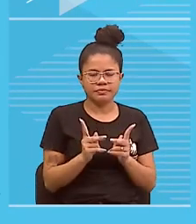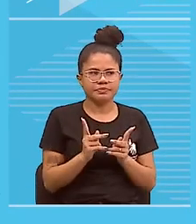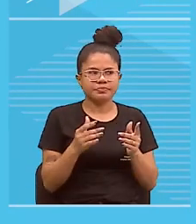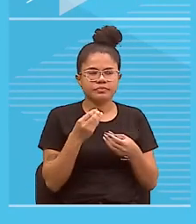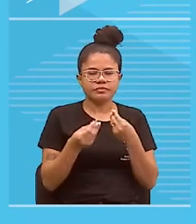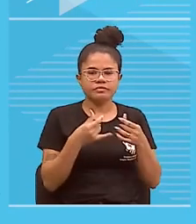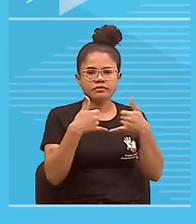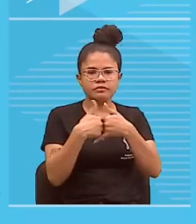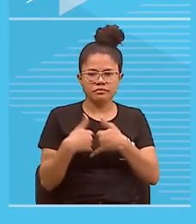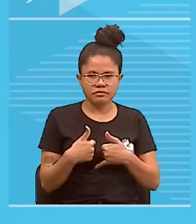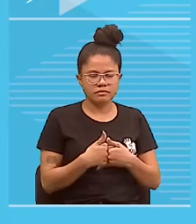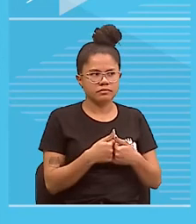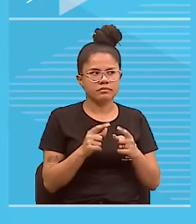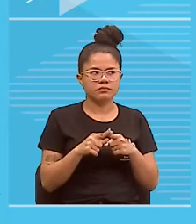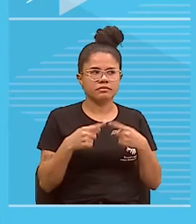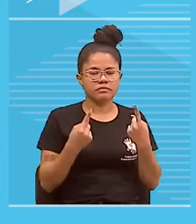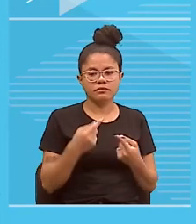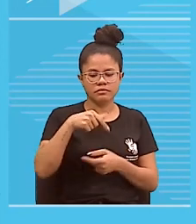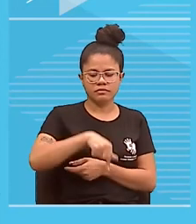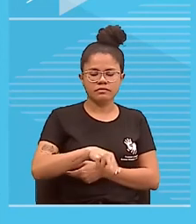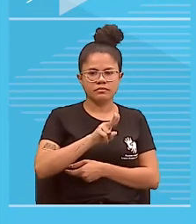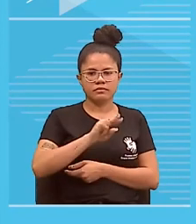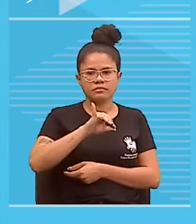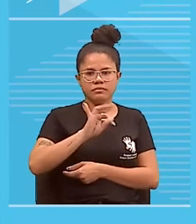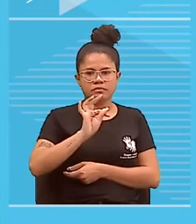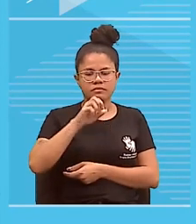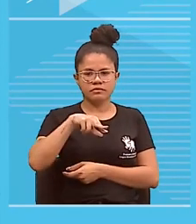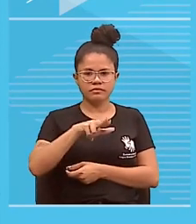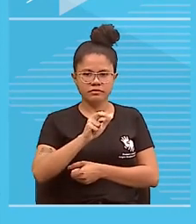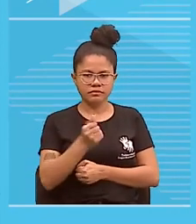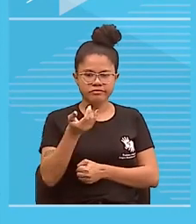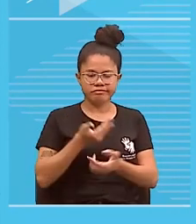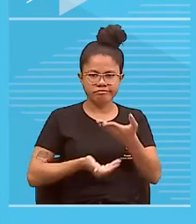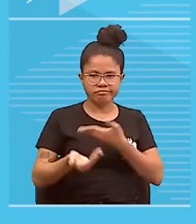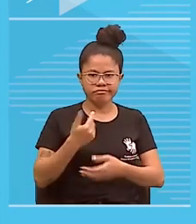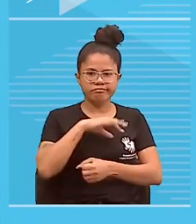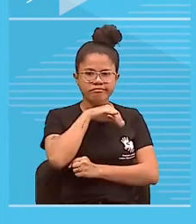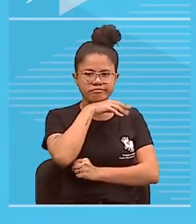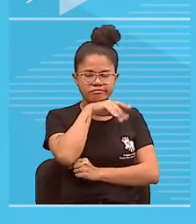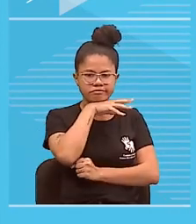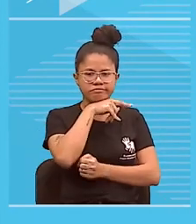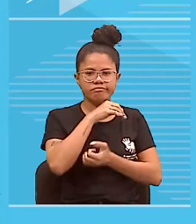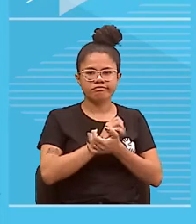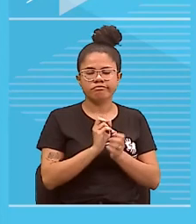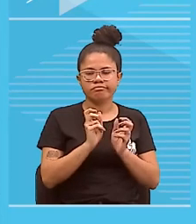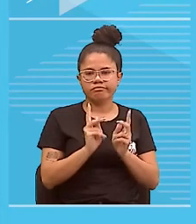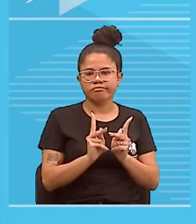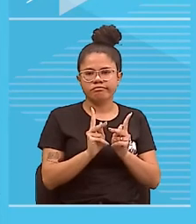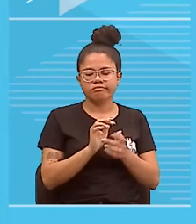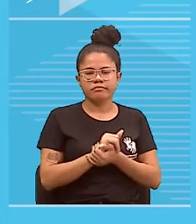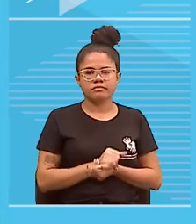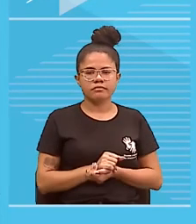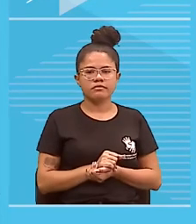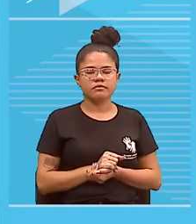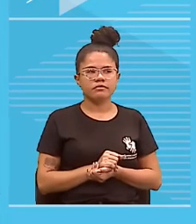mas a quitina que é diferente né Cês viram que a Cristina é a base nitrogenada com ácido fosfórico